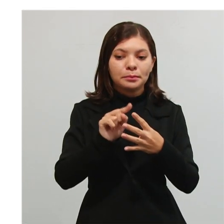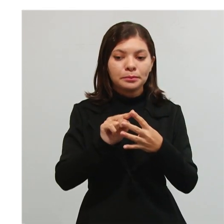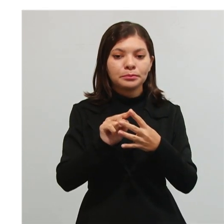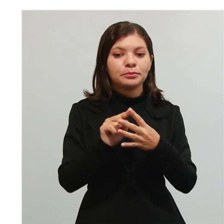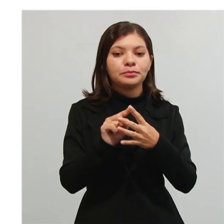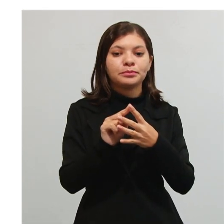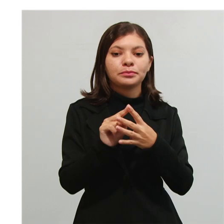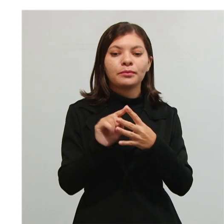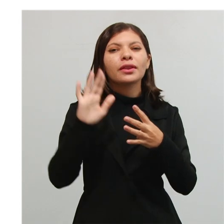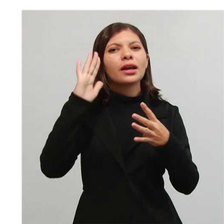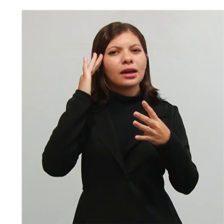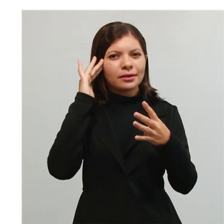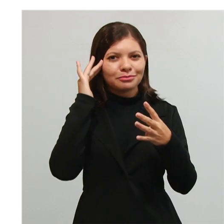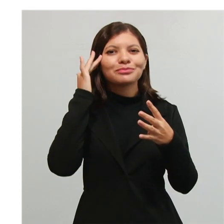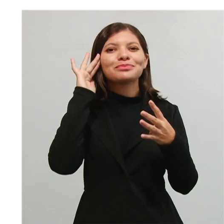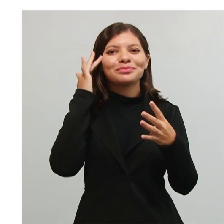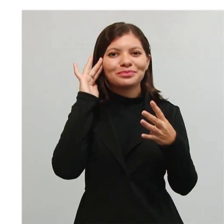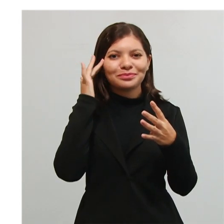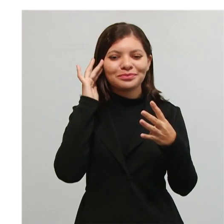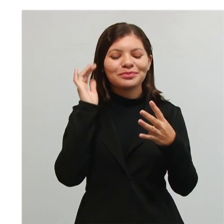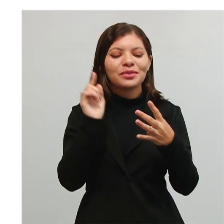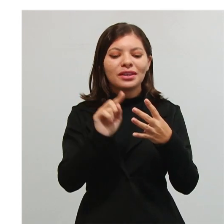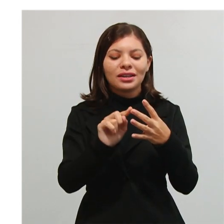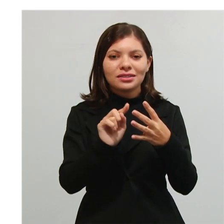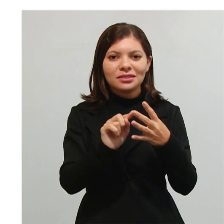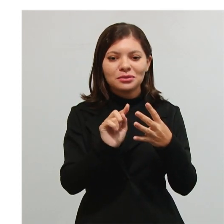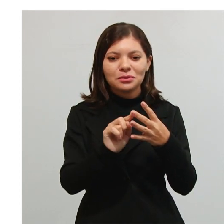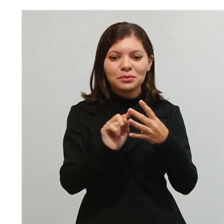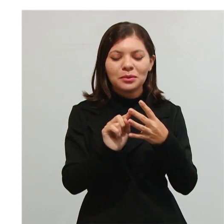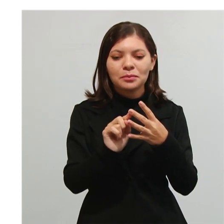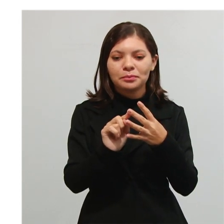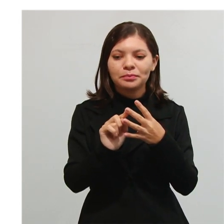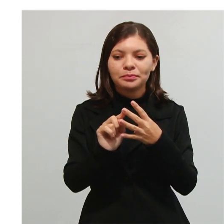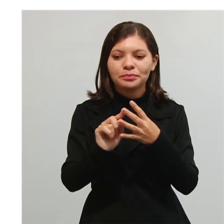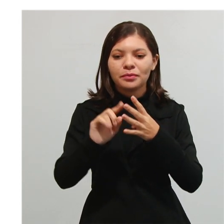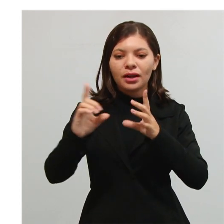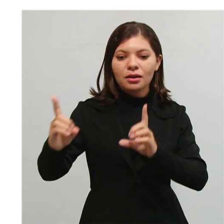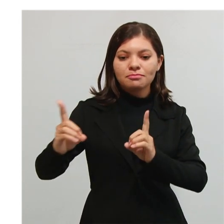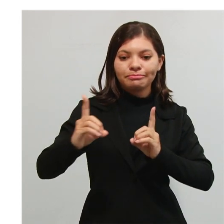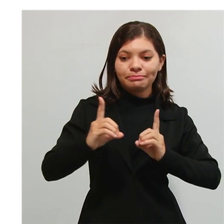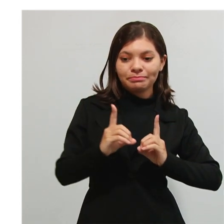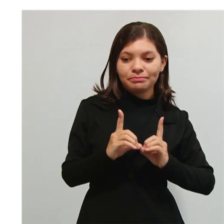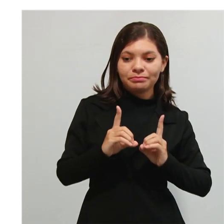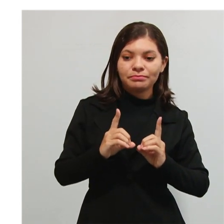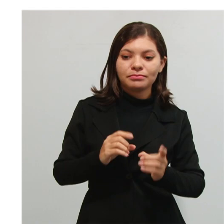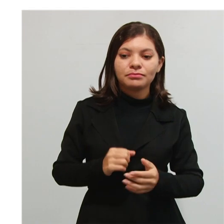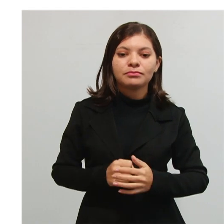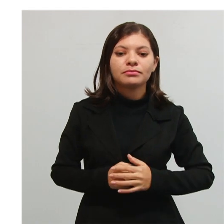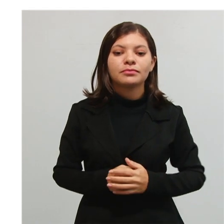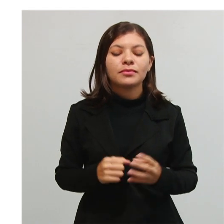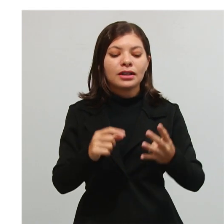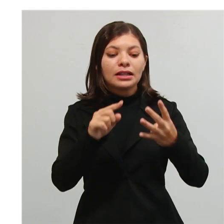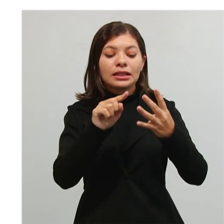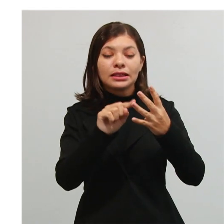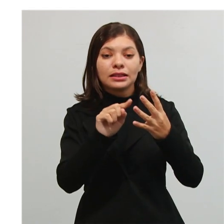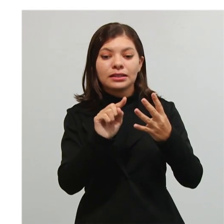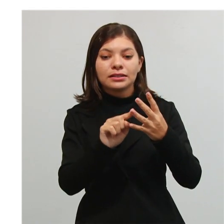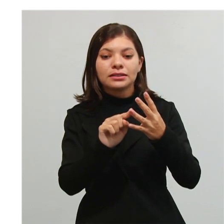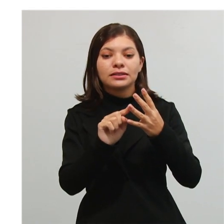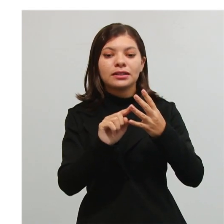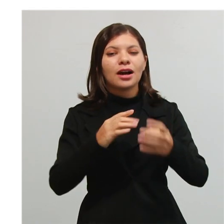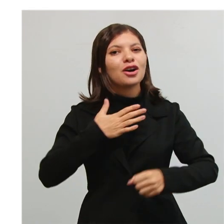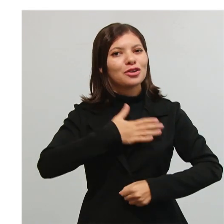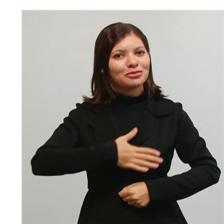fase que é entender a segunda fase atender terceira fase